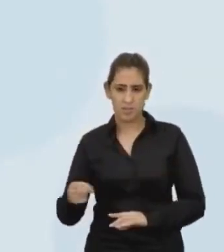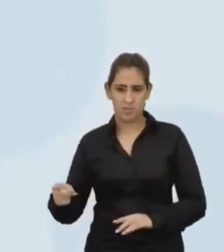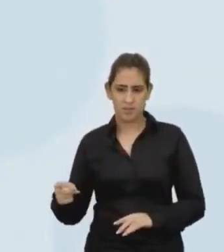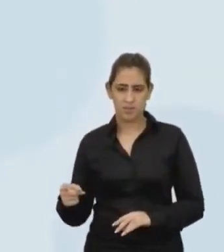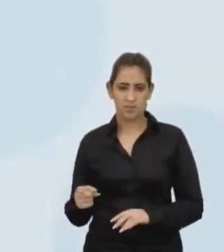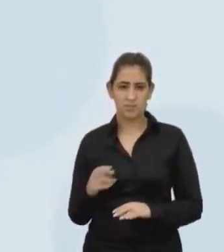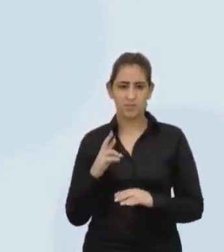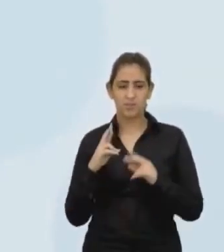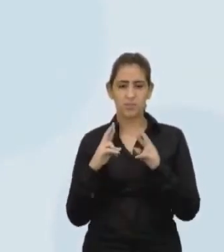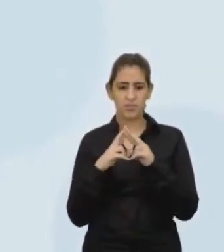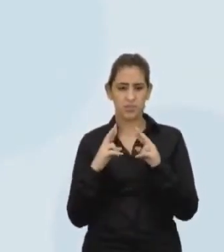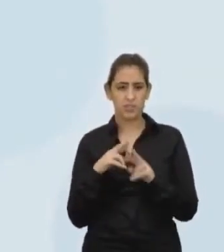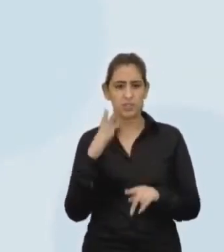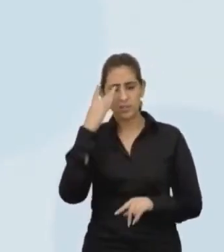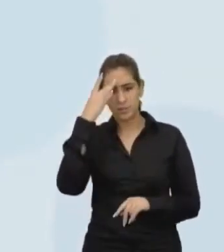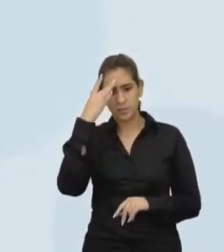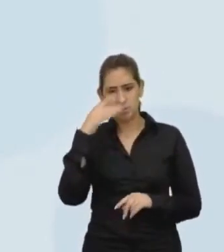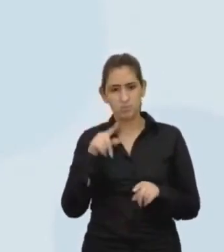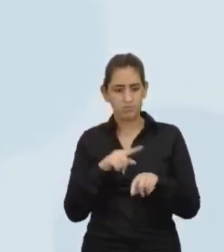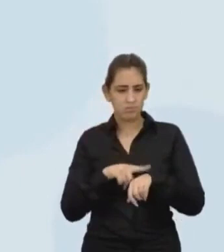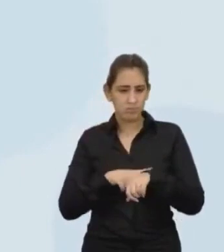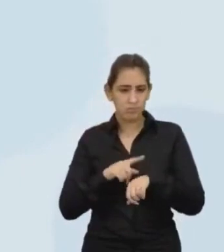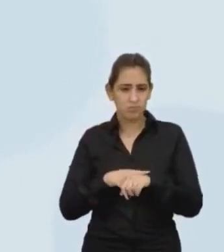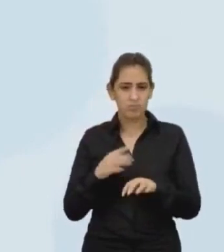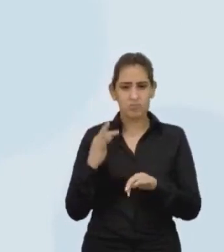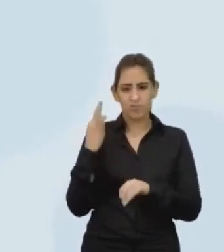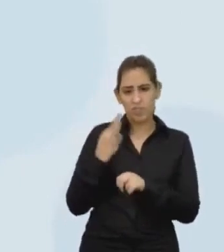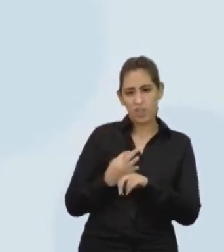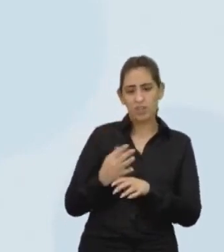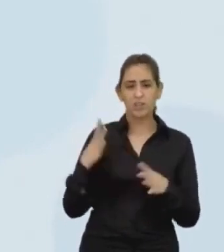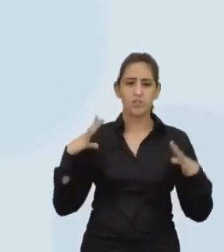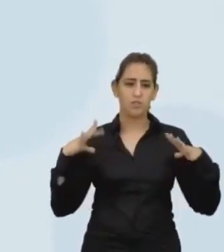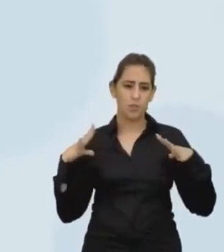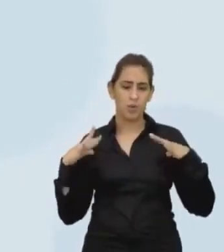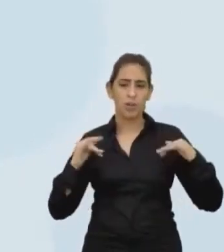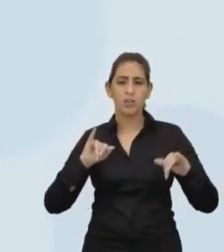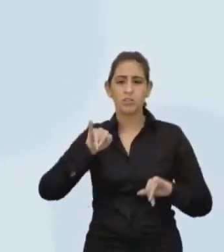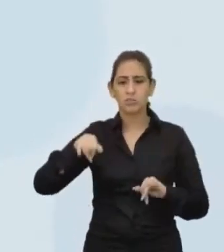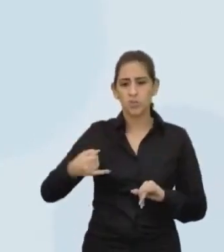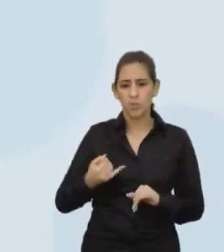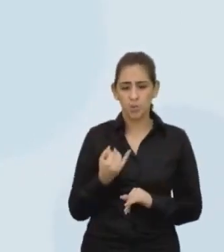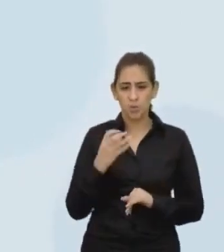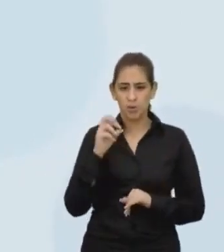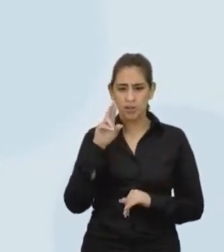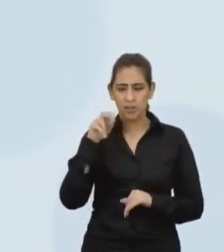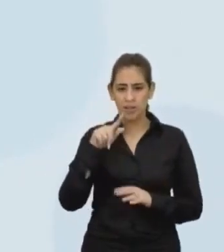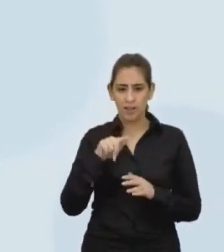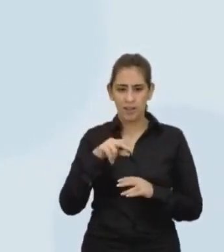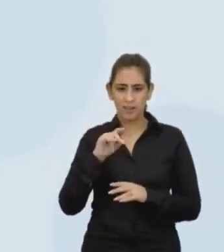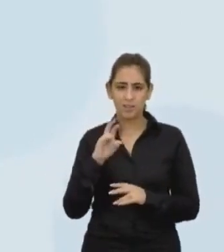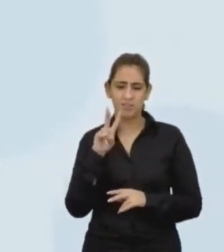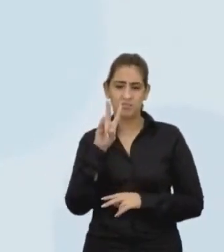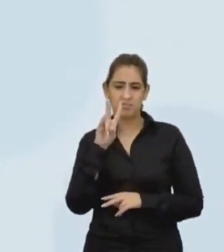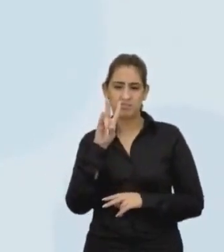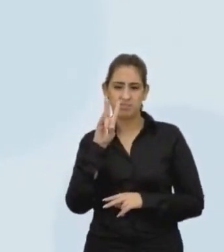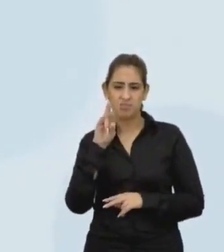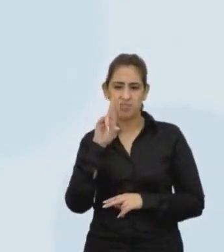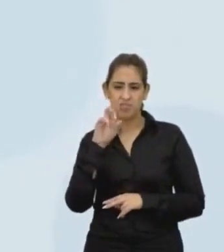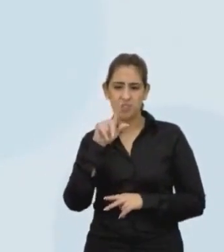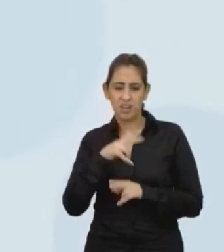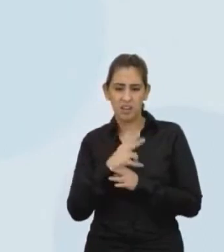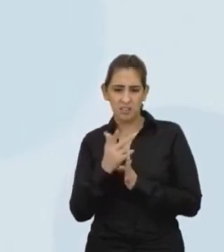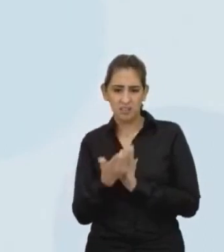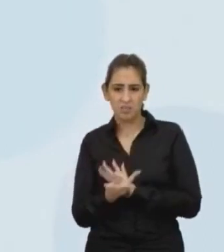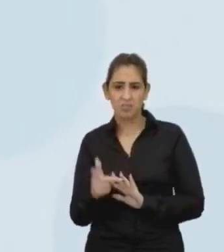de referência por motivos de férias folga jornada variável ou licença remunerada em decorrência de